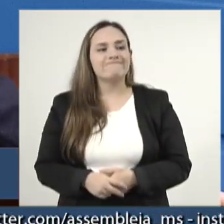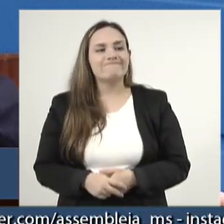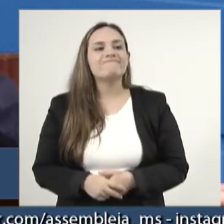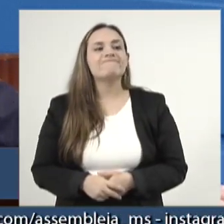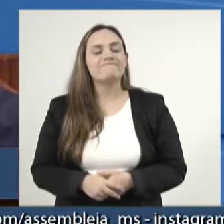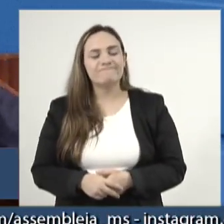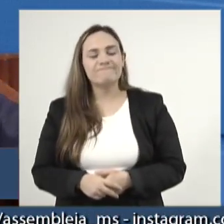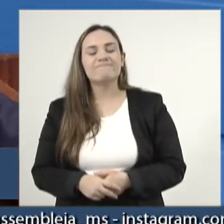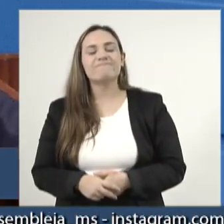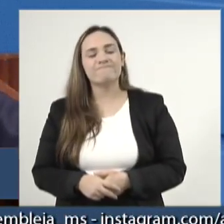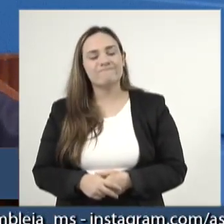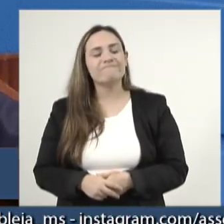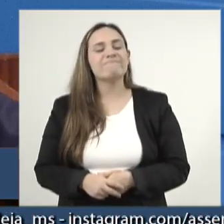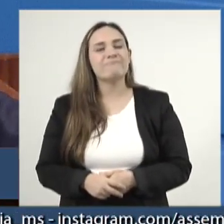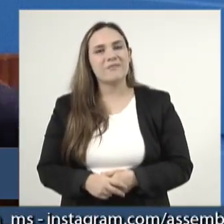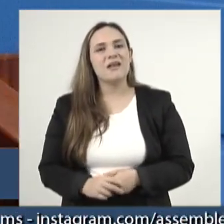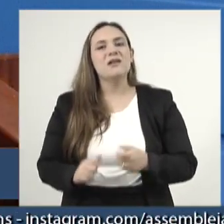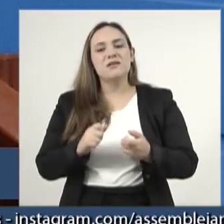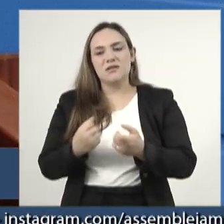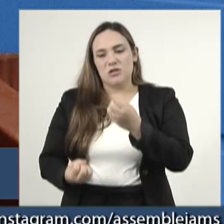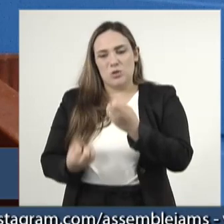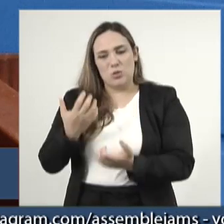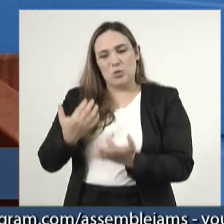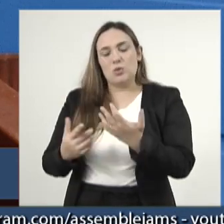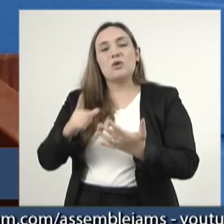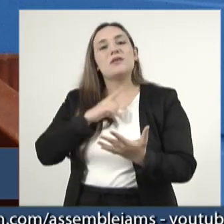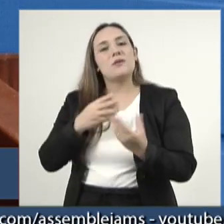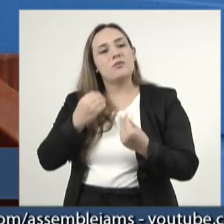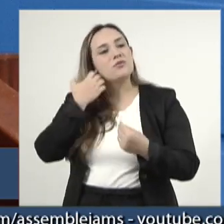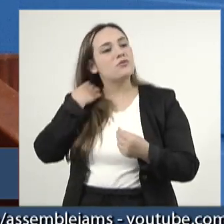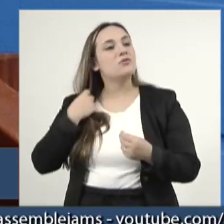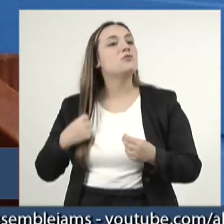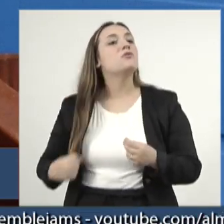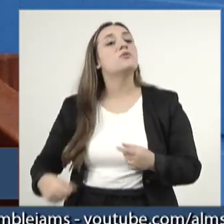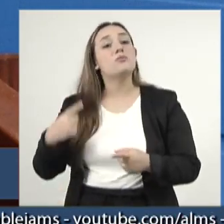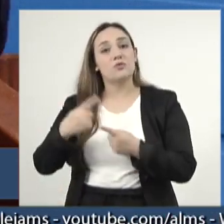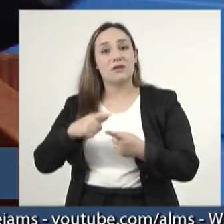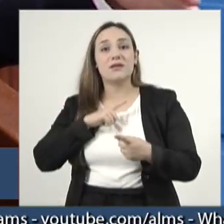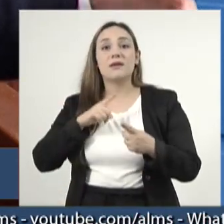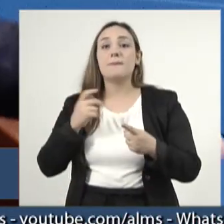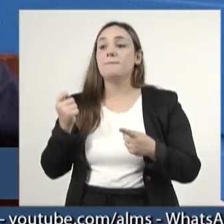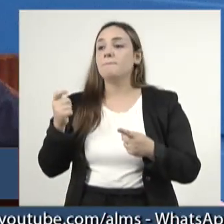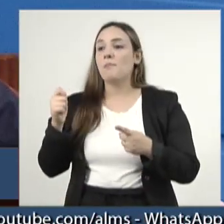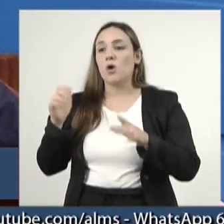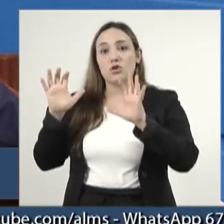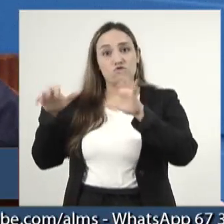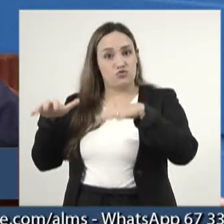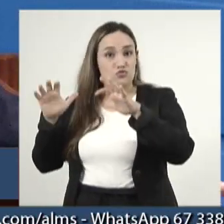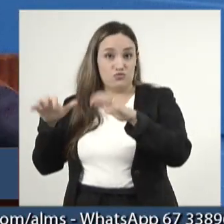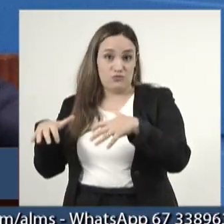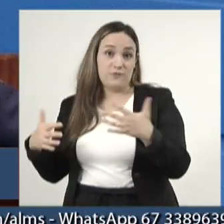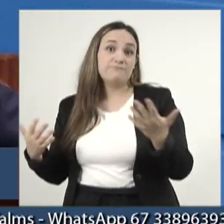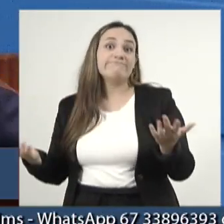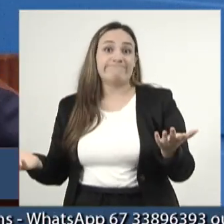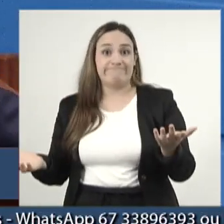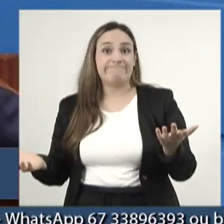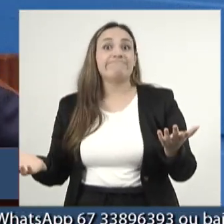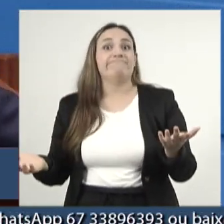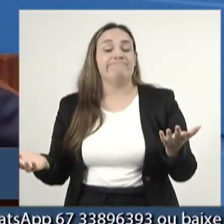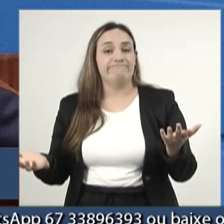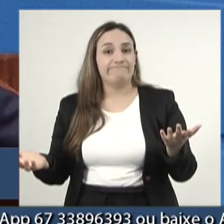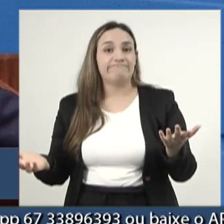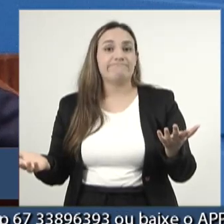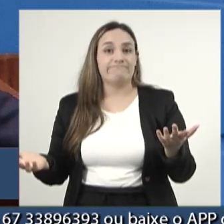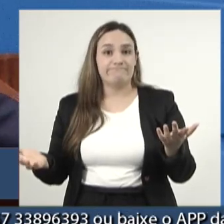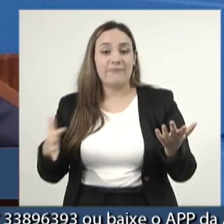de focos de incêndio em função da pouca chuva que está acontecendo ali